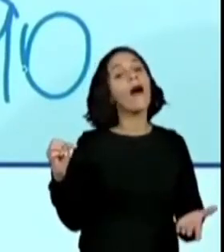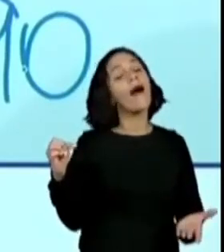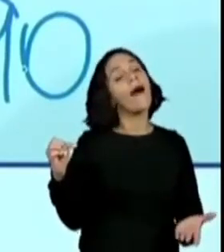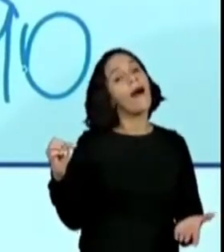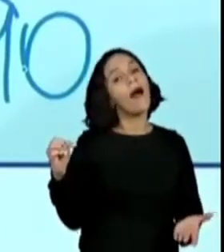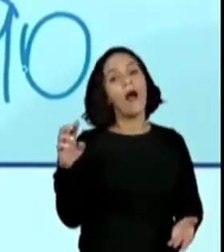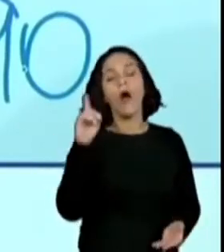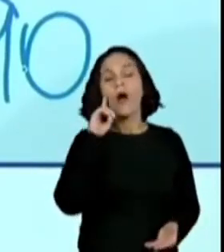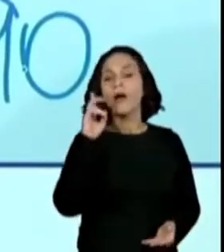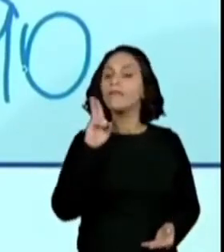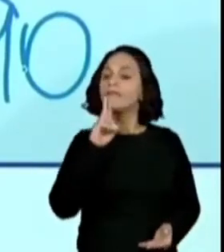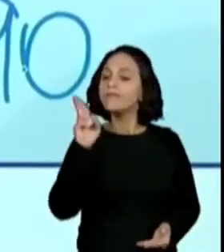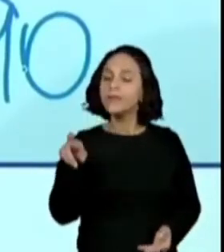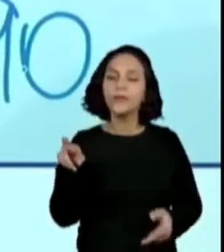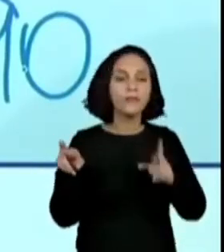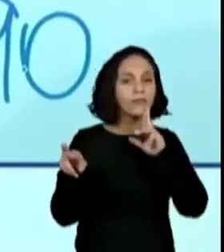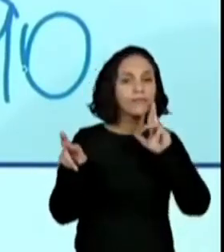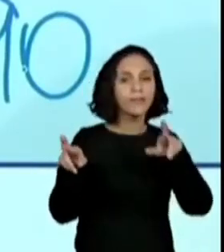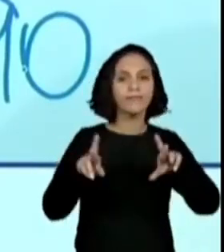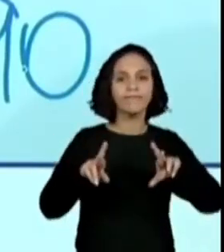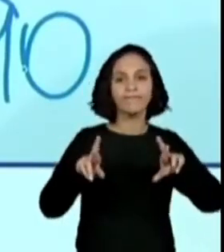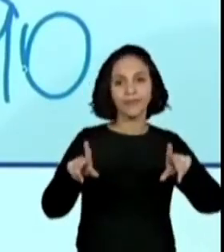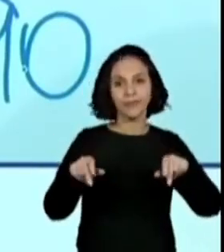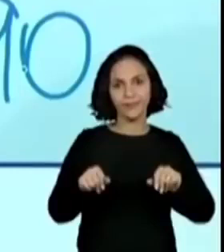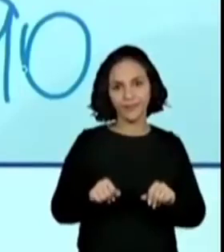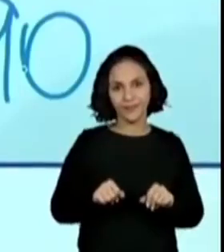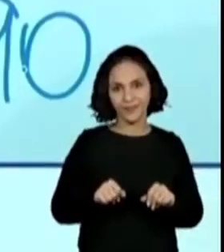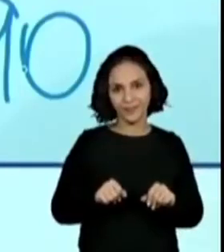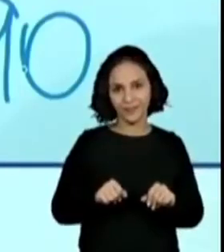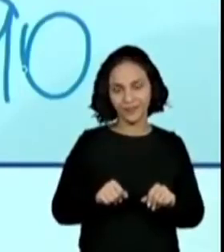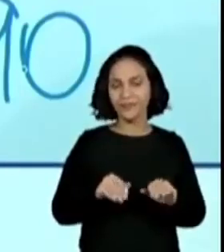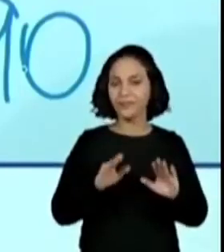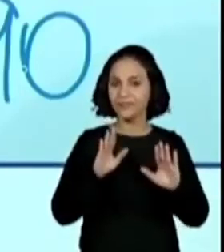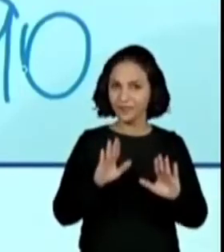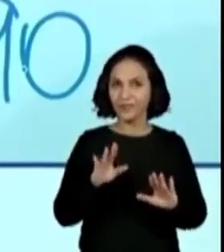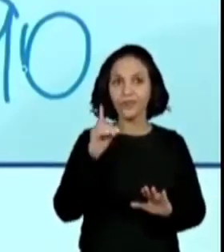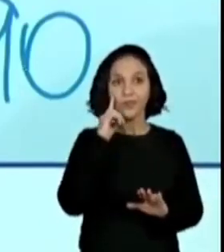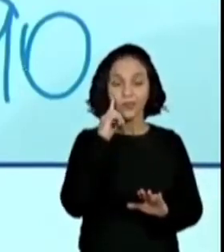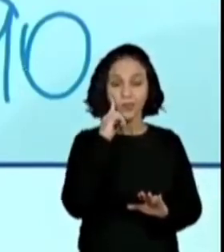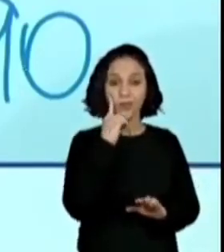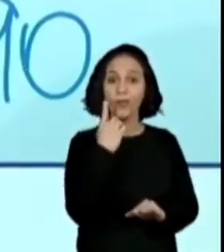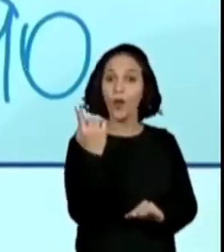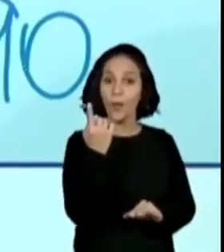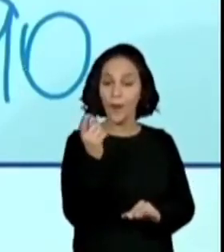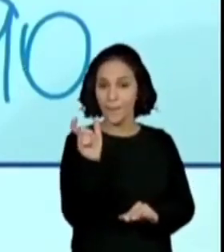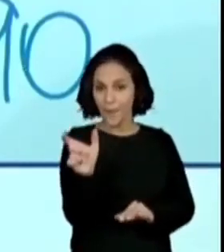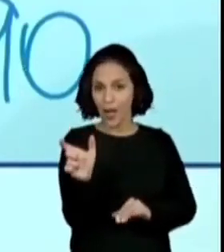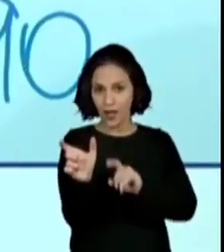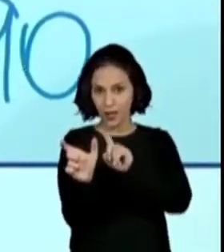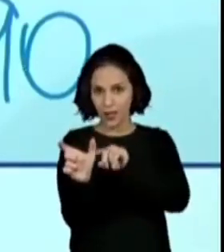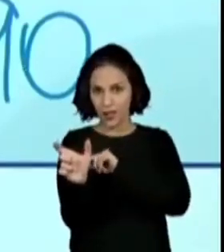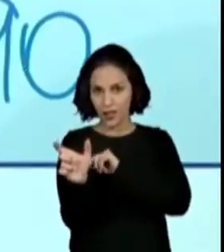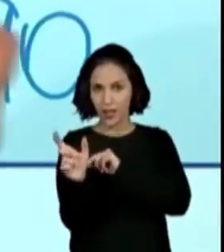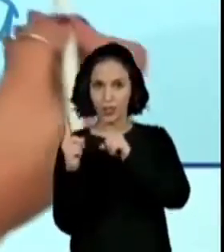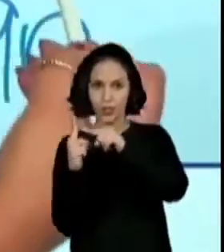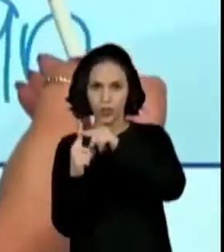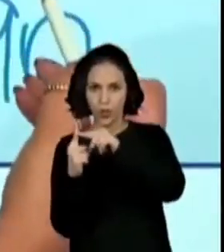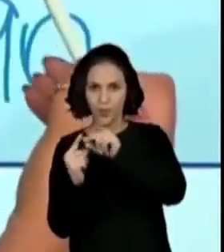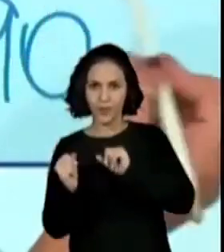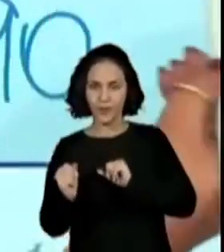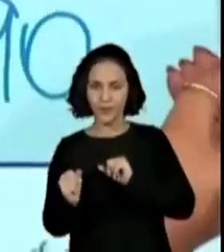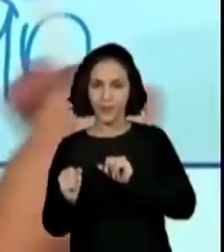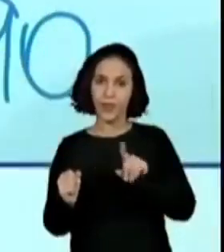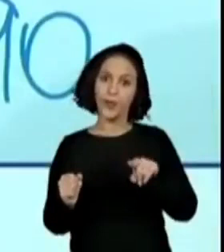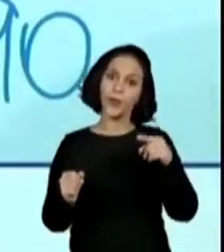obtemos resultados diferentes Então vamos entender ao somar em um membro e